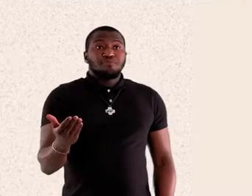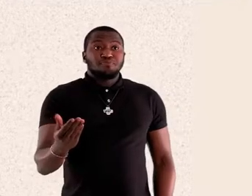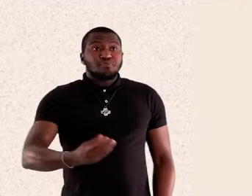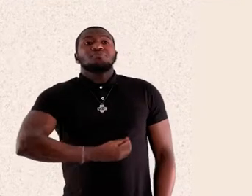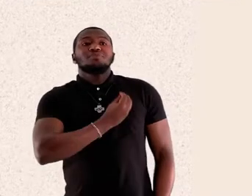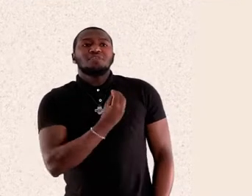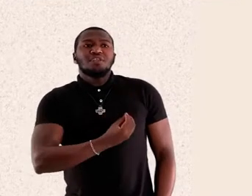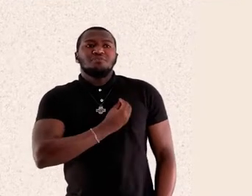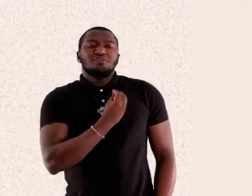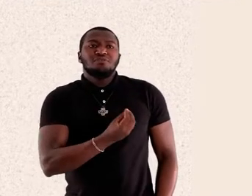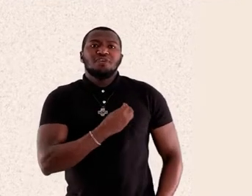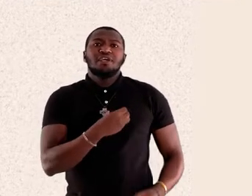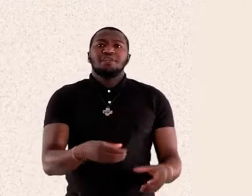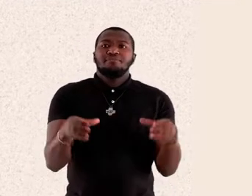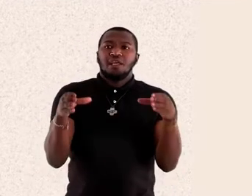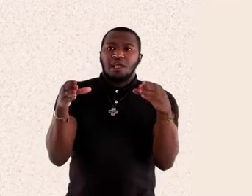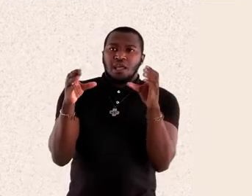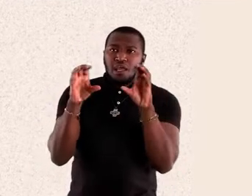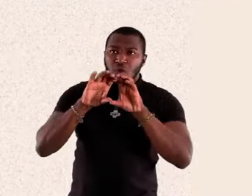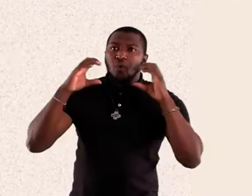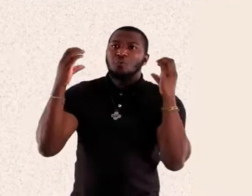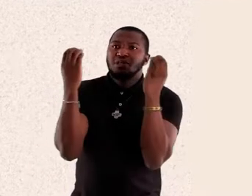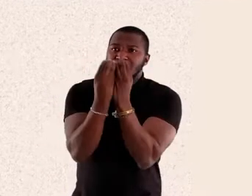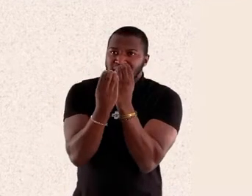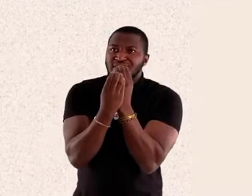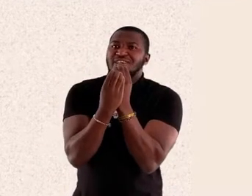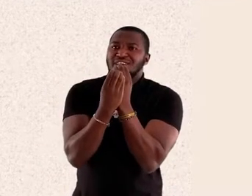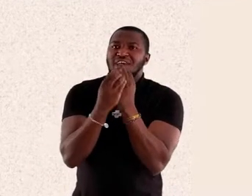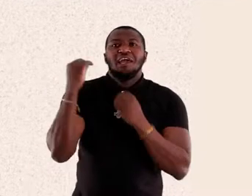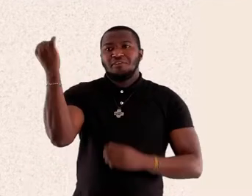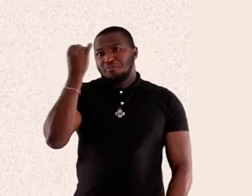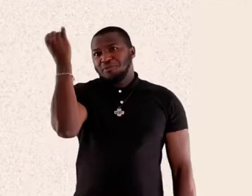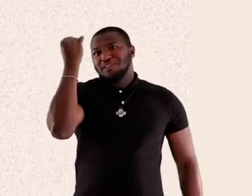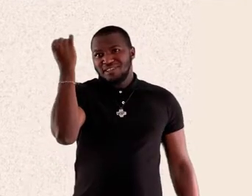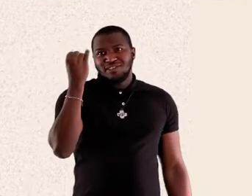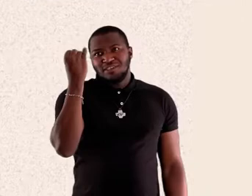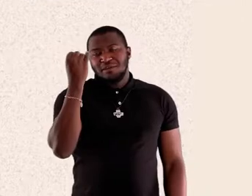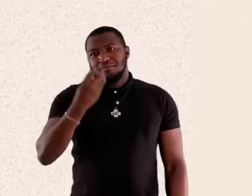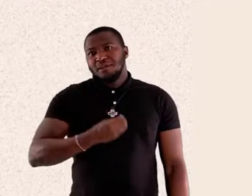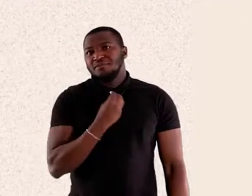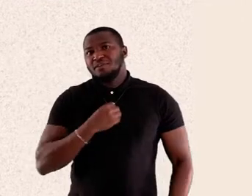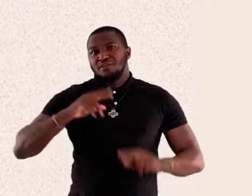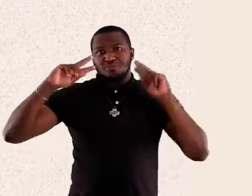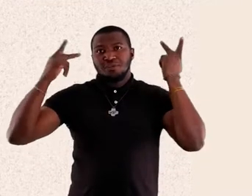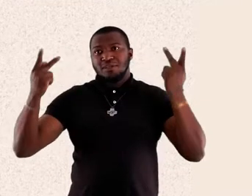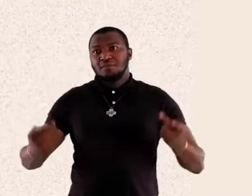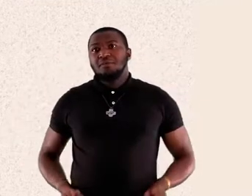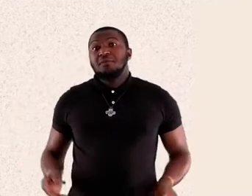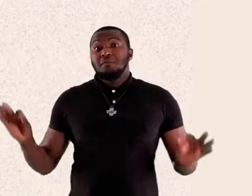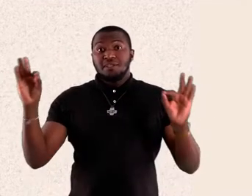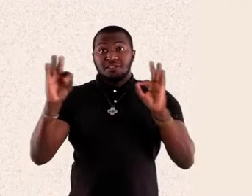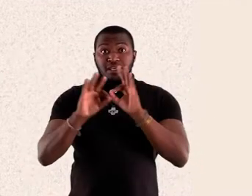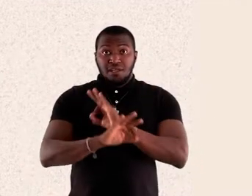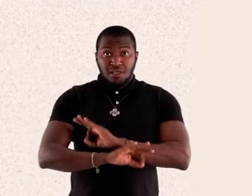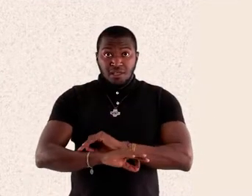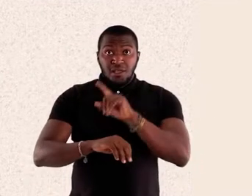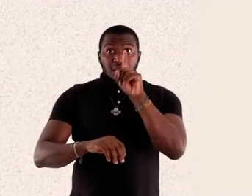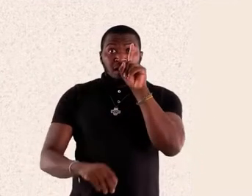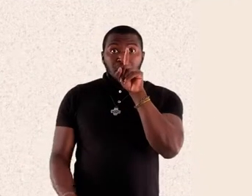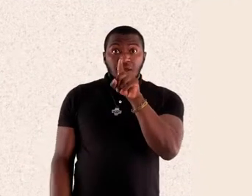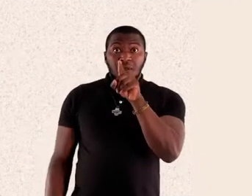convivência grupal foi uma verdadeira vantagem competitiva e por fim né gente tava que pressão para